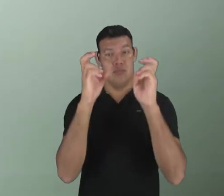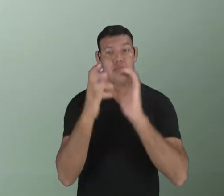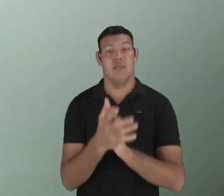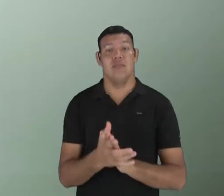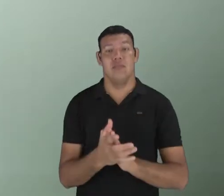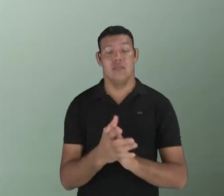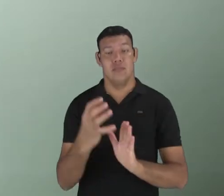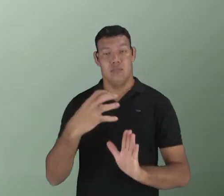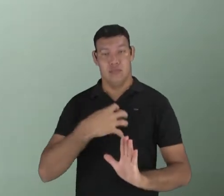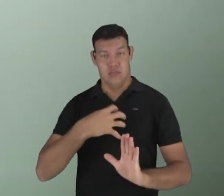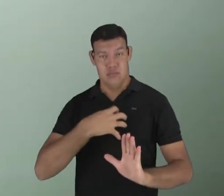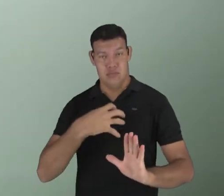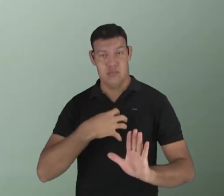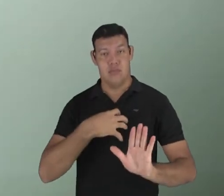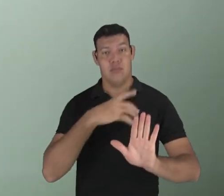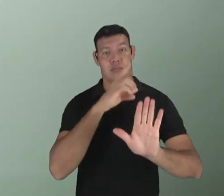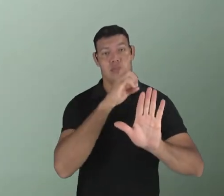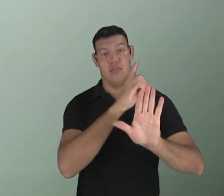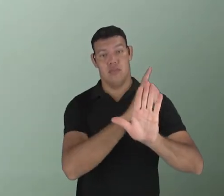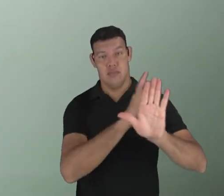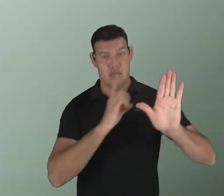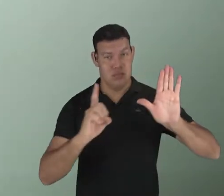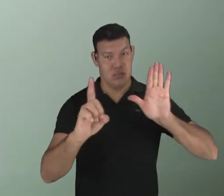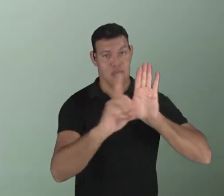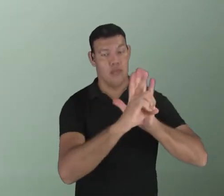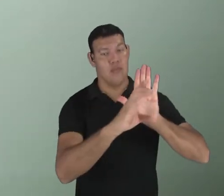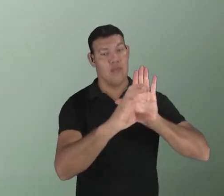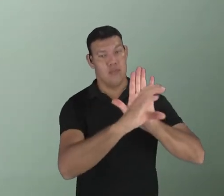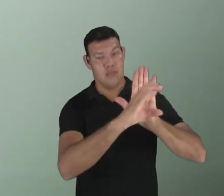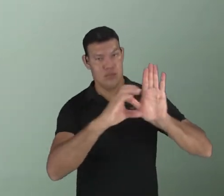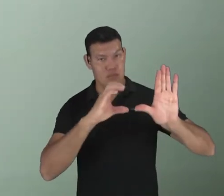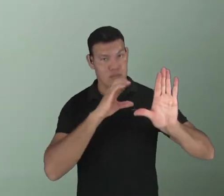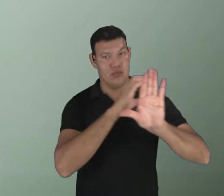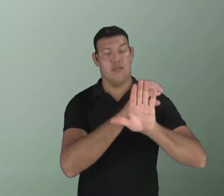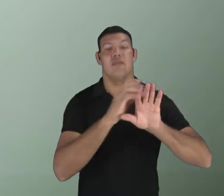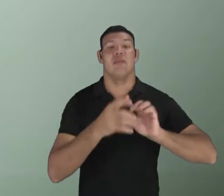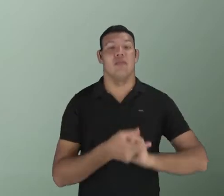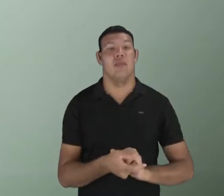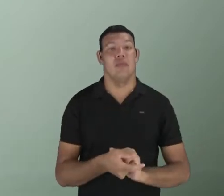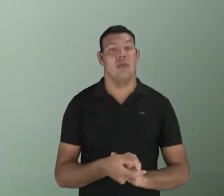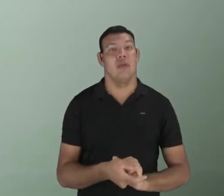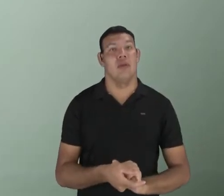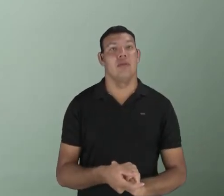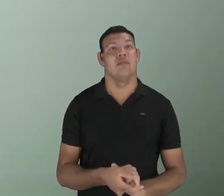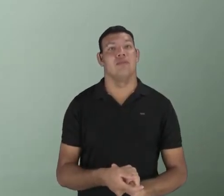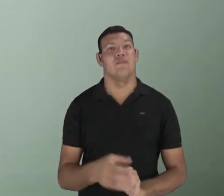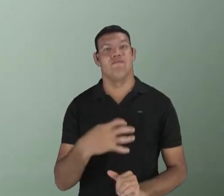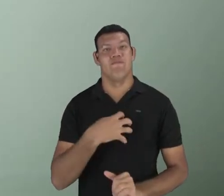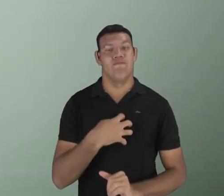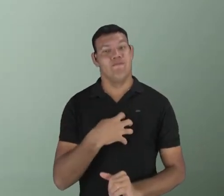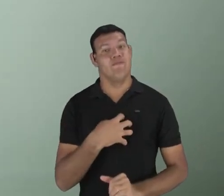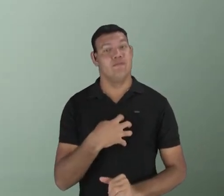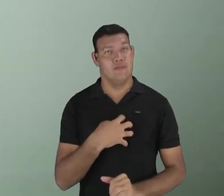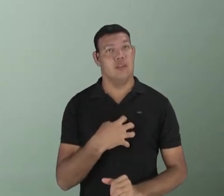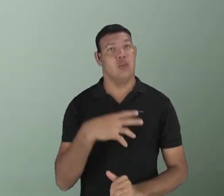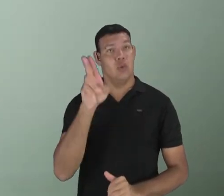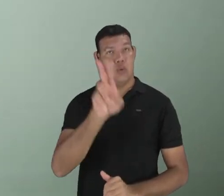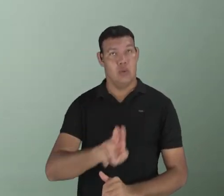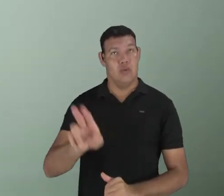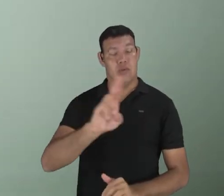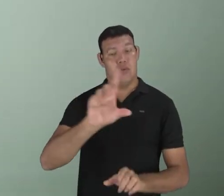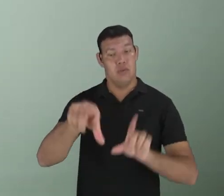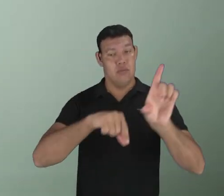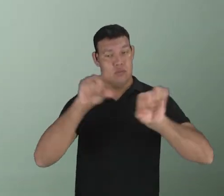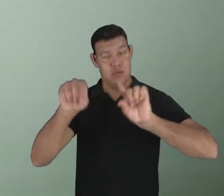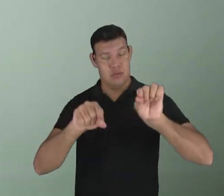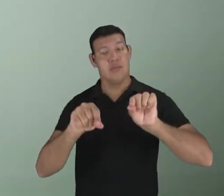sentido denotativo e conotativo, os sentidos decorrentes às escolhas e usos de